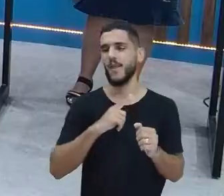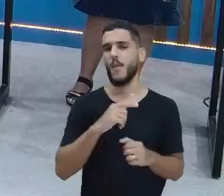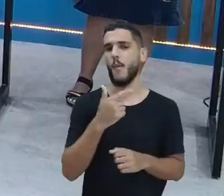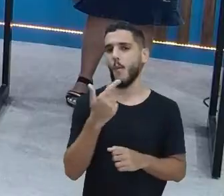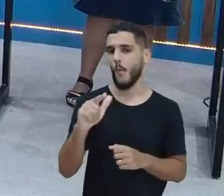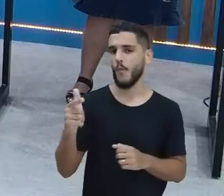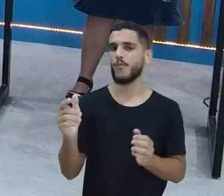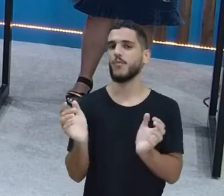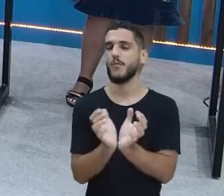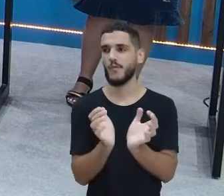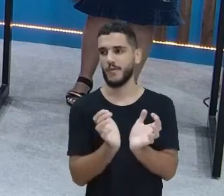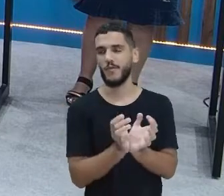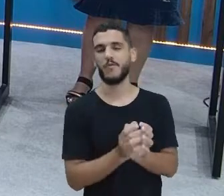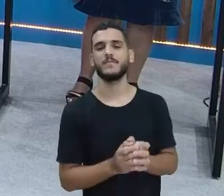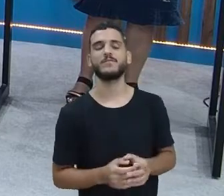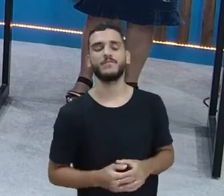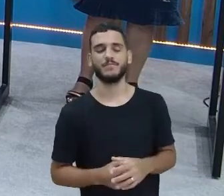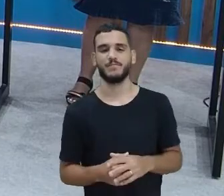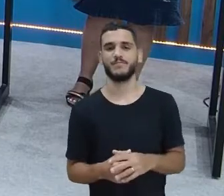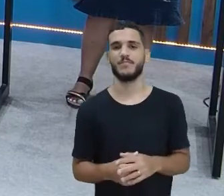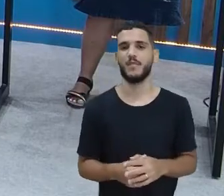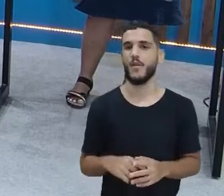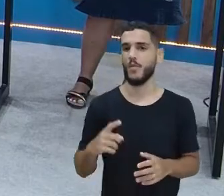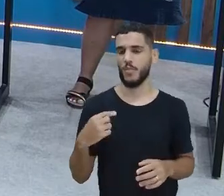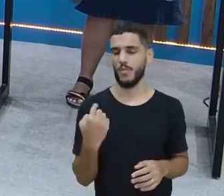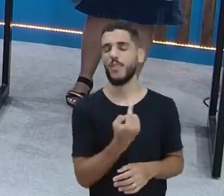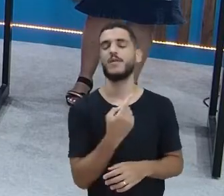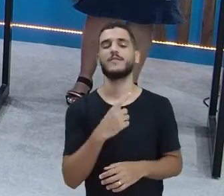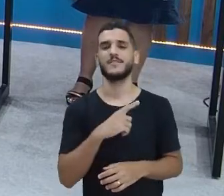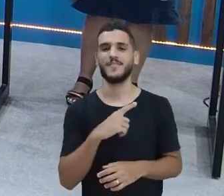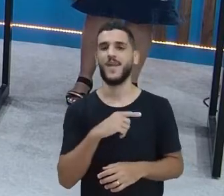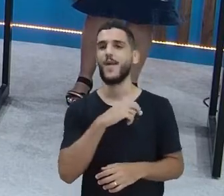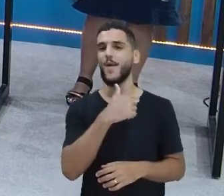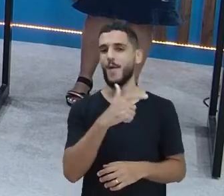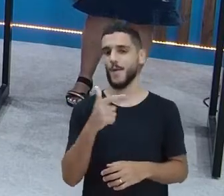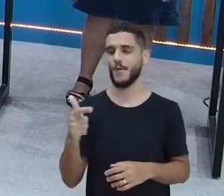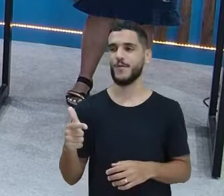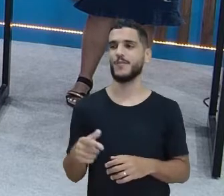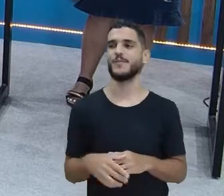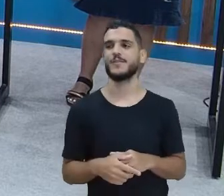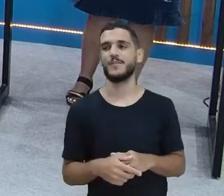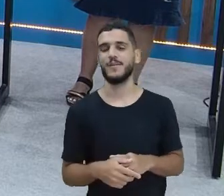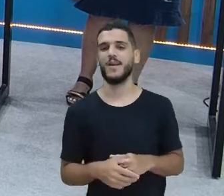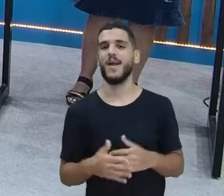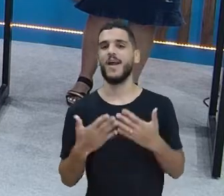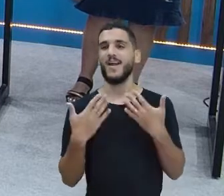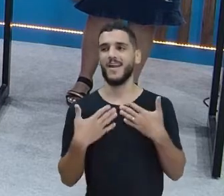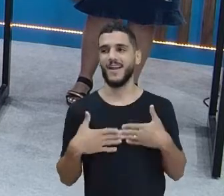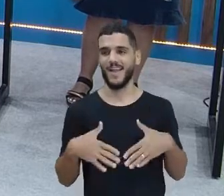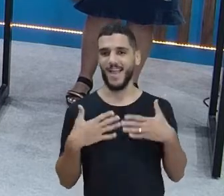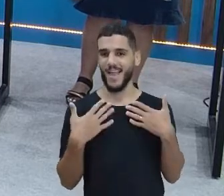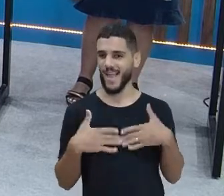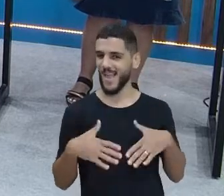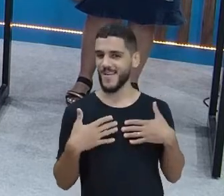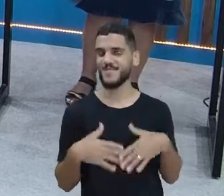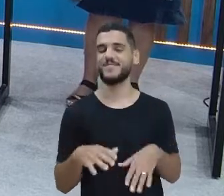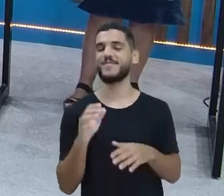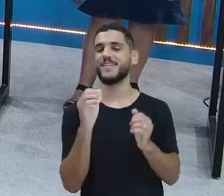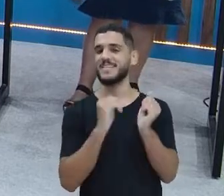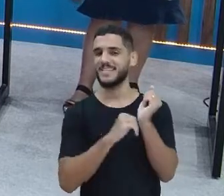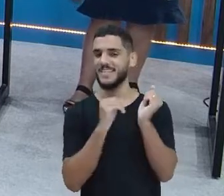viu? Você vai ter outros pares. Nós vamos ter outros pares por aí. Fica bem atenta aí. Não, é só pra ficar